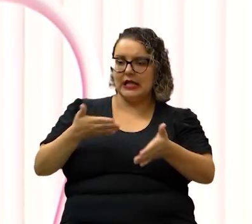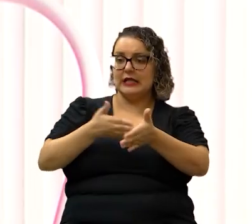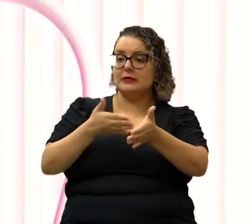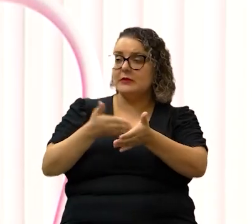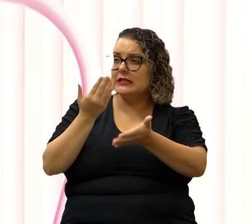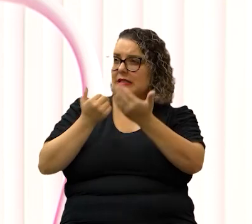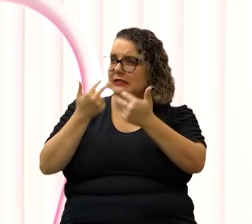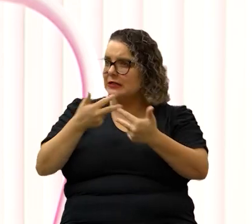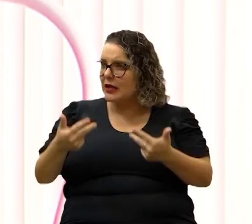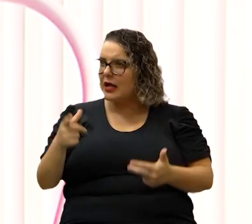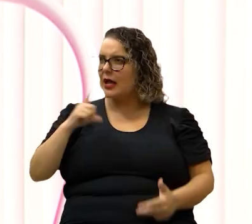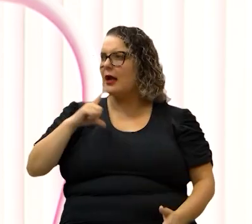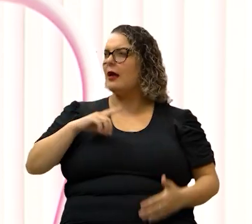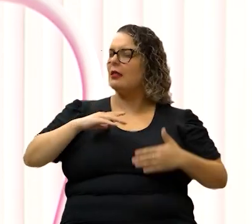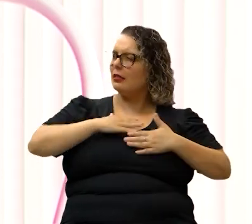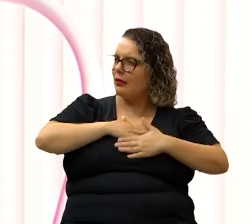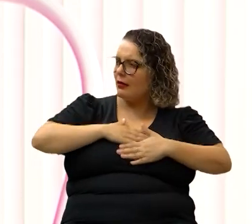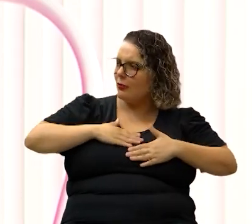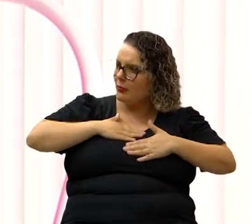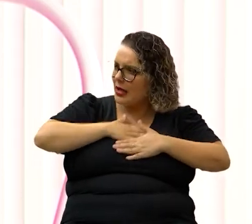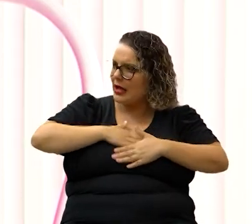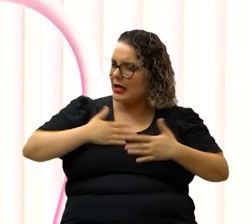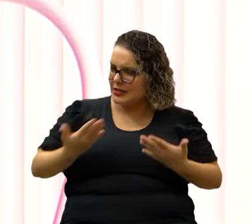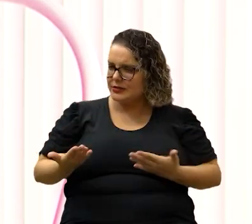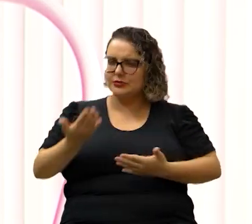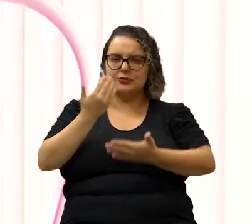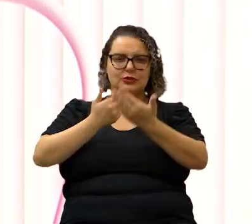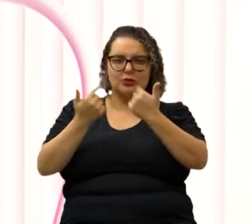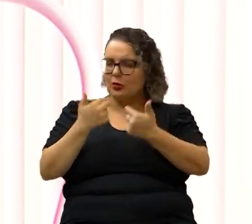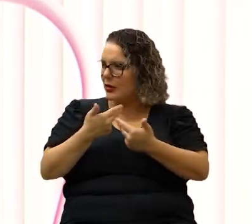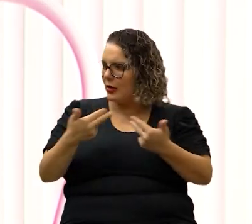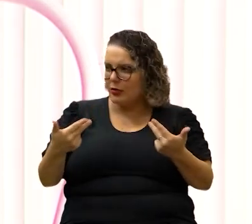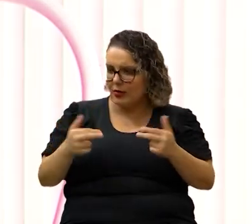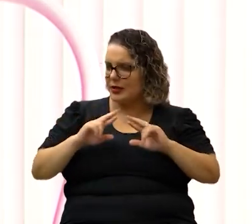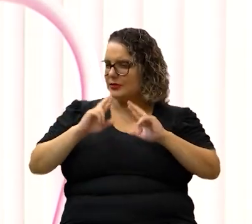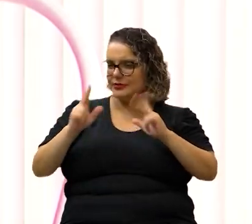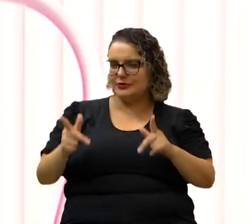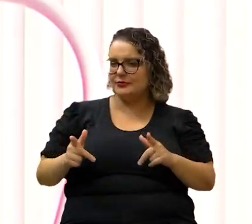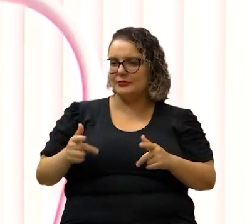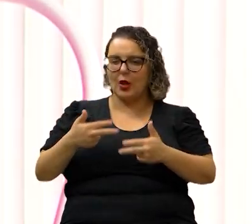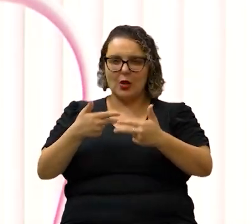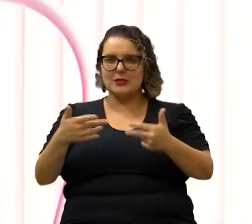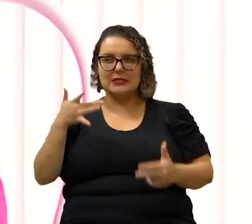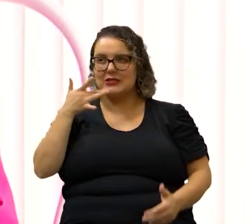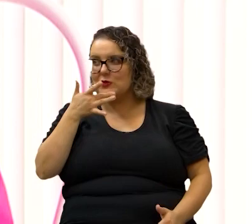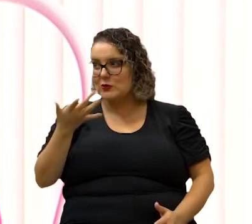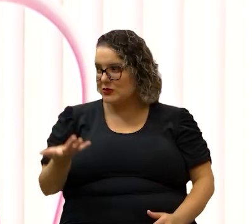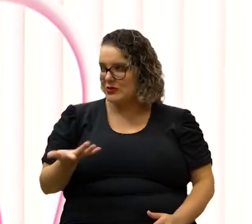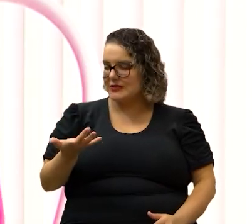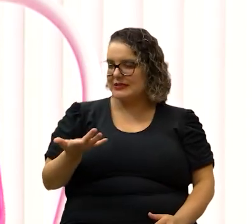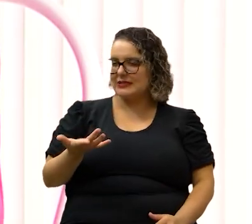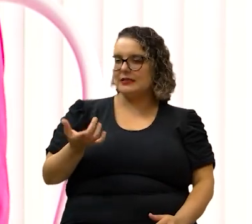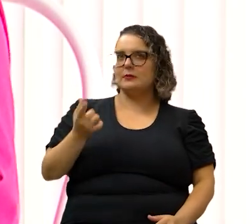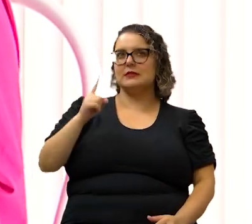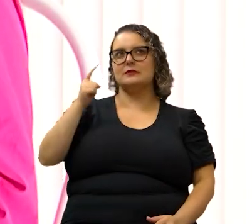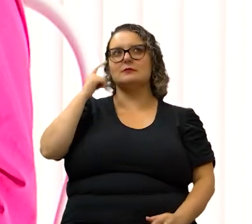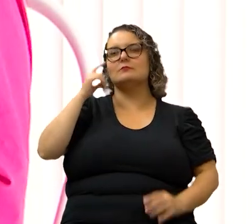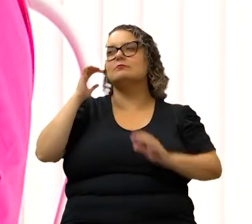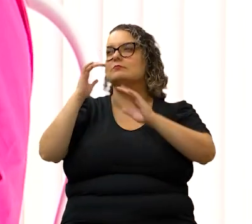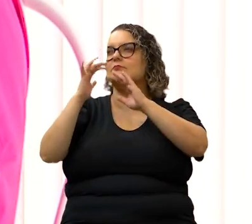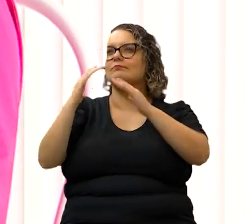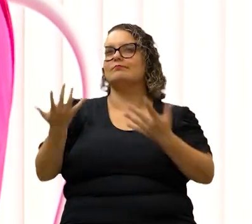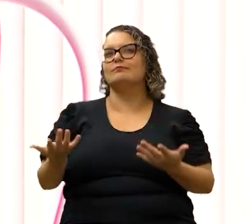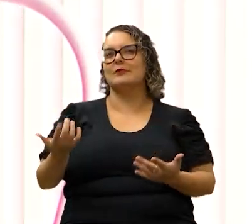questão da restrição alimentar. É ter o prazer de comer algo diferente, algo gostoso, mas